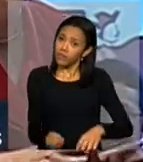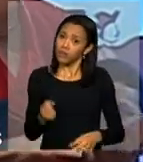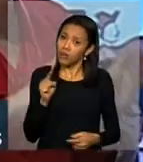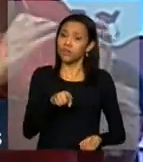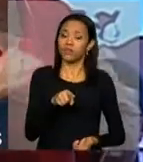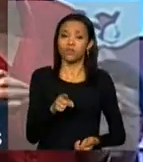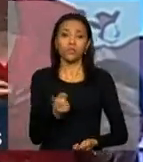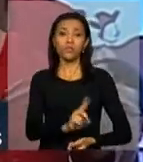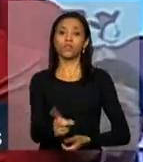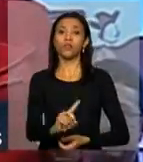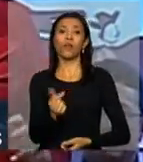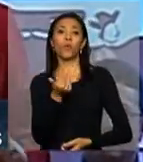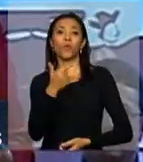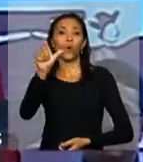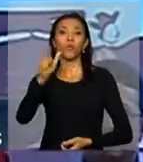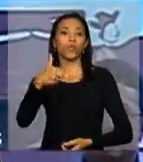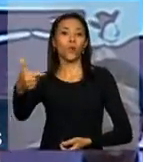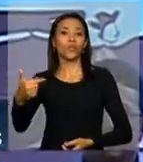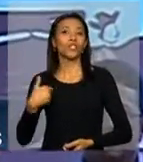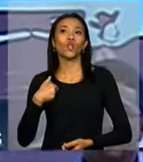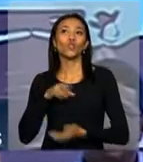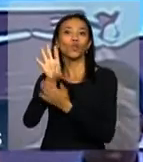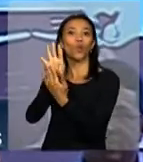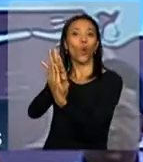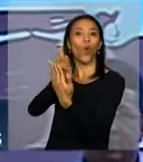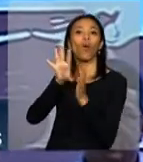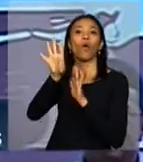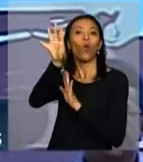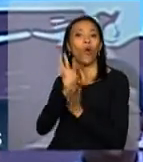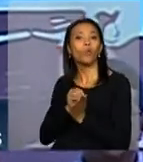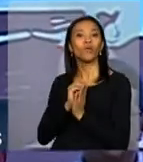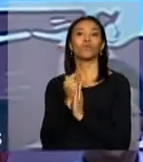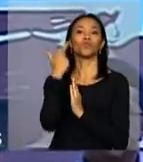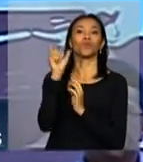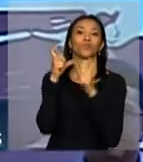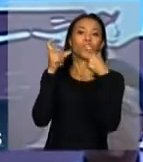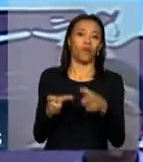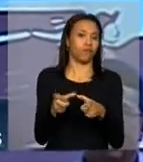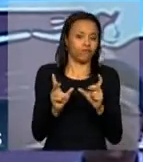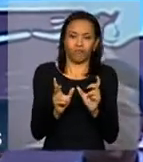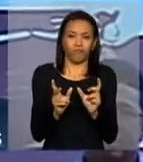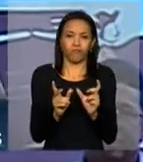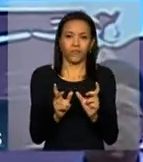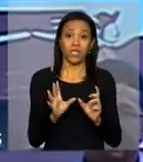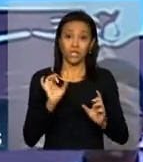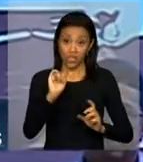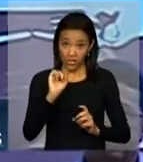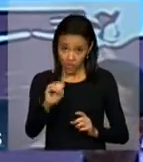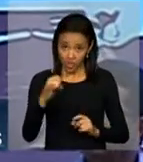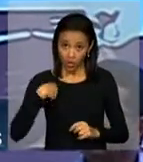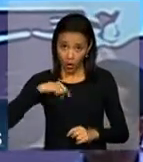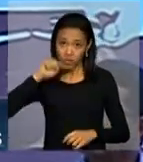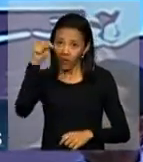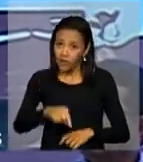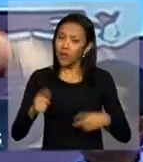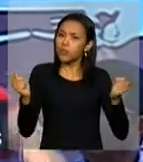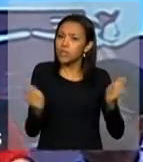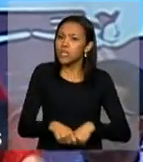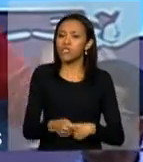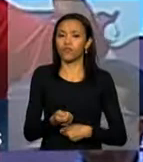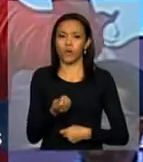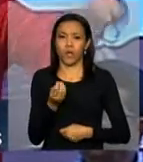não por algo que nós copiemos de outras regiões. Se aqui nós somos capazes de